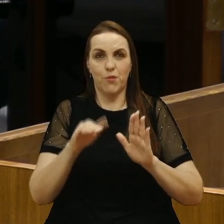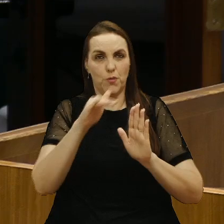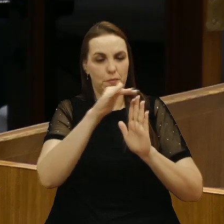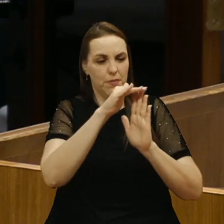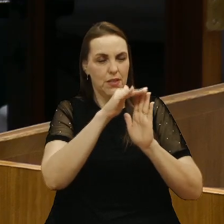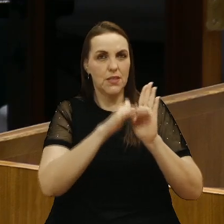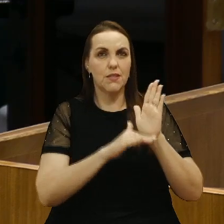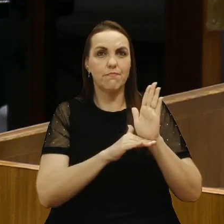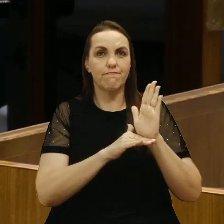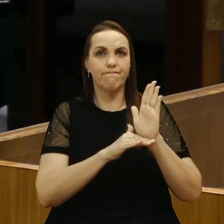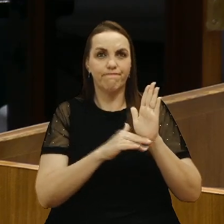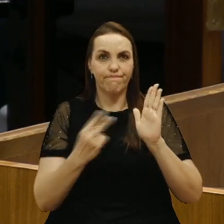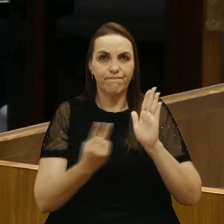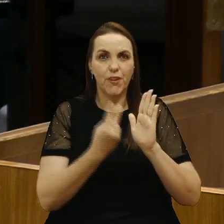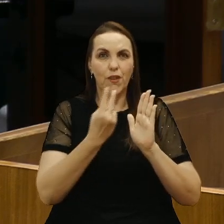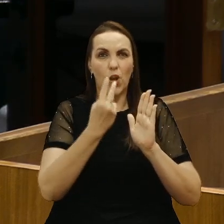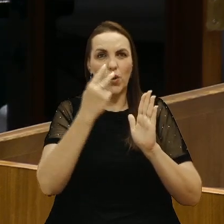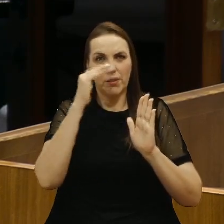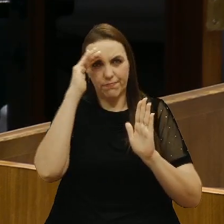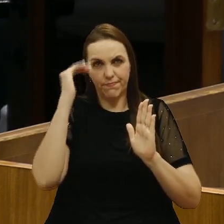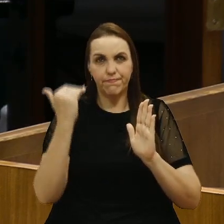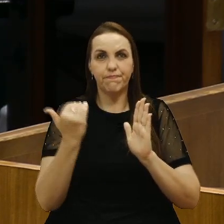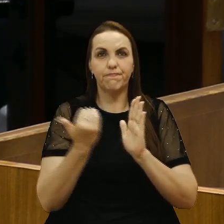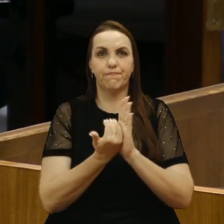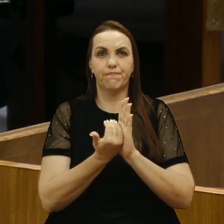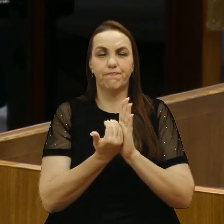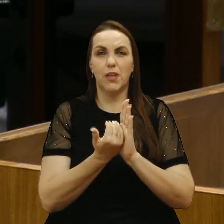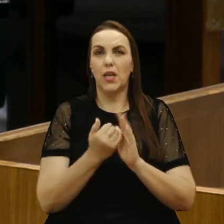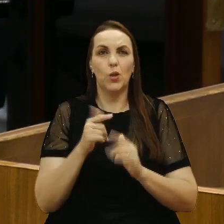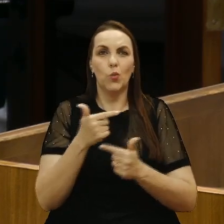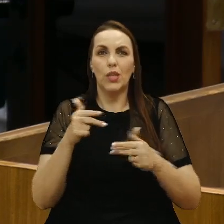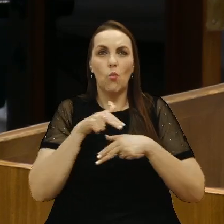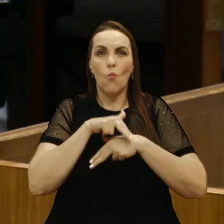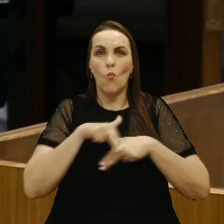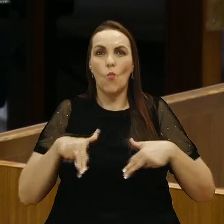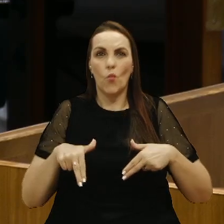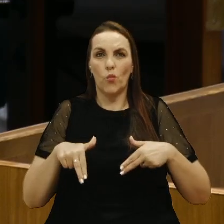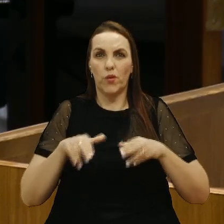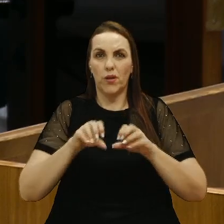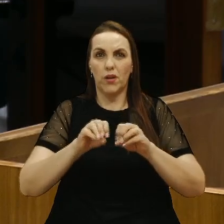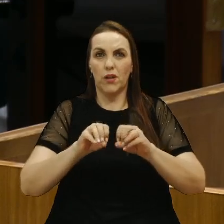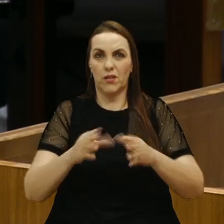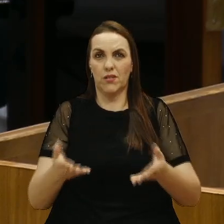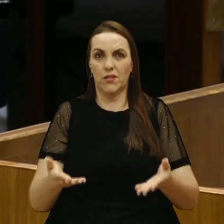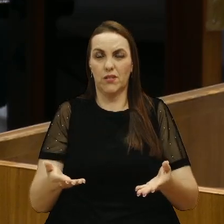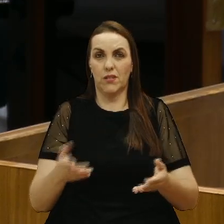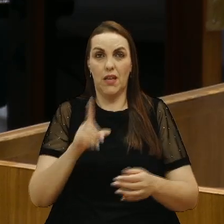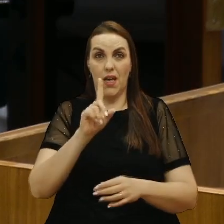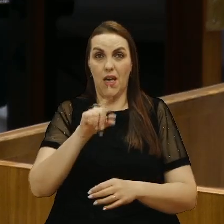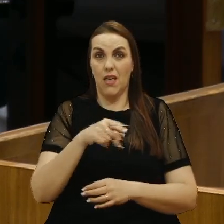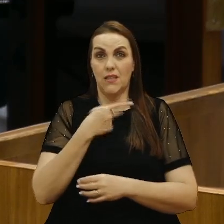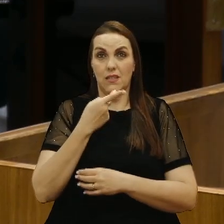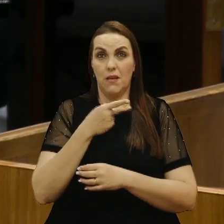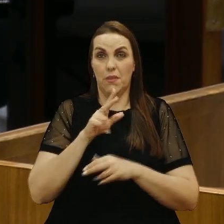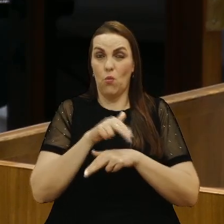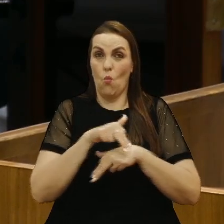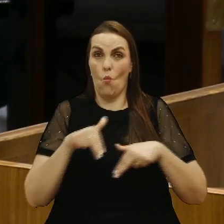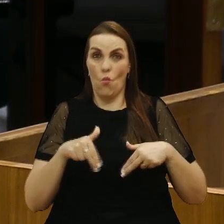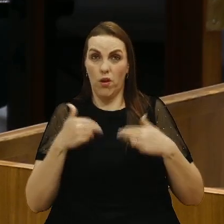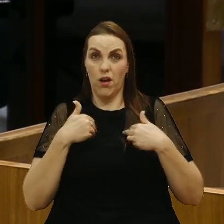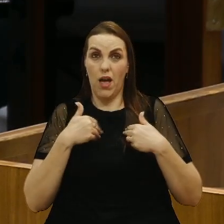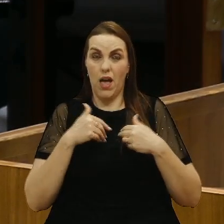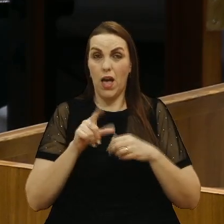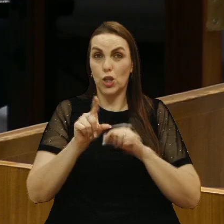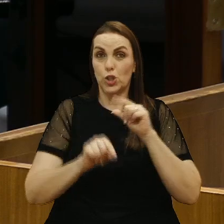princípios. Não existe educação neutra. Toda neutralidade afirmada é uma opção escondida.